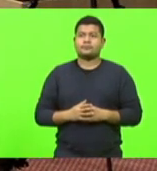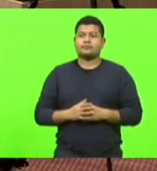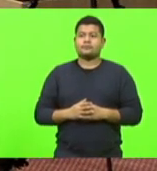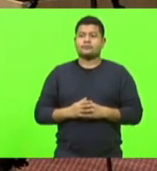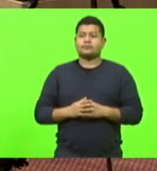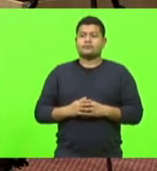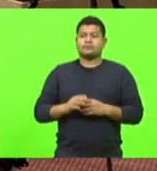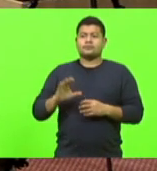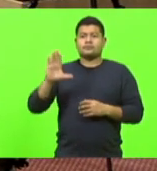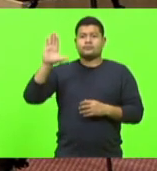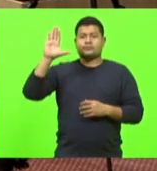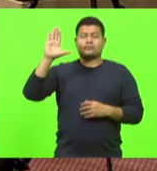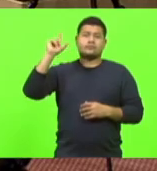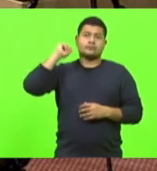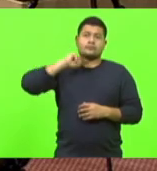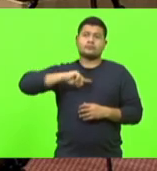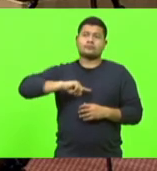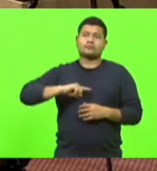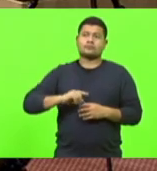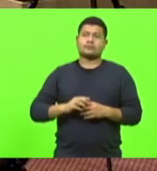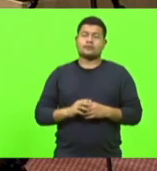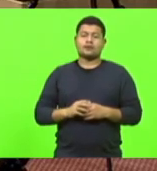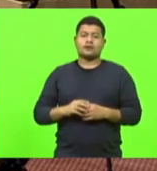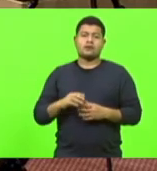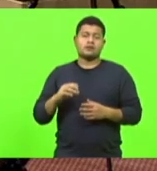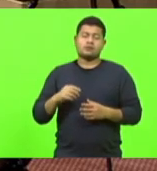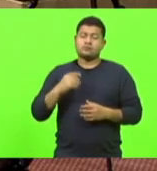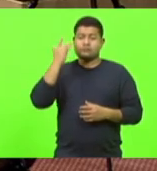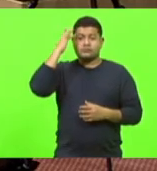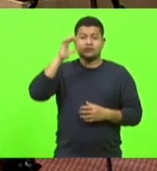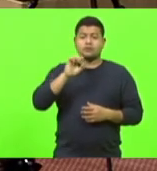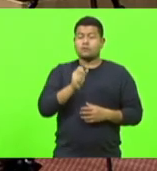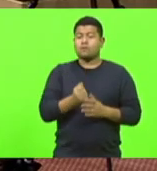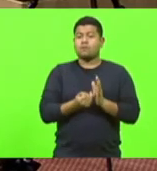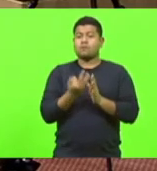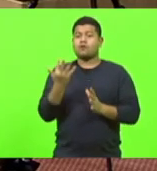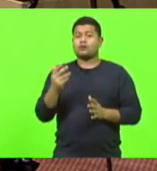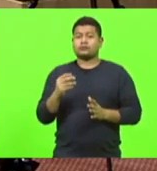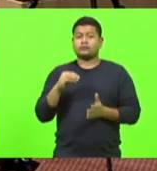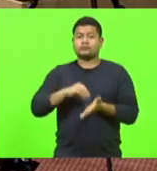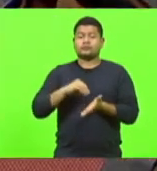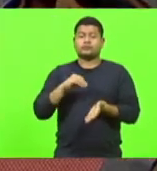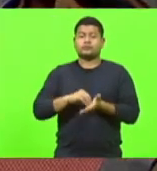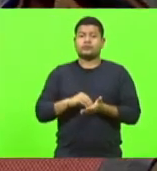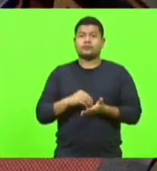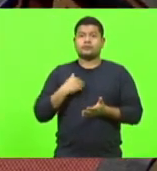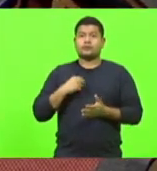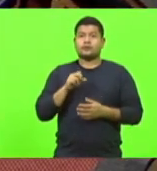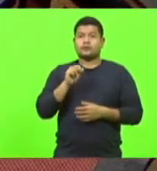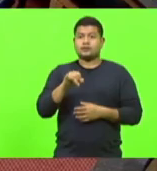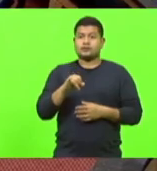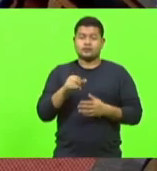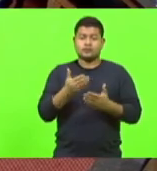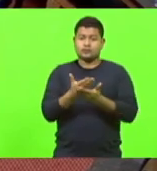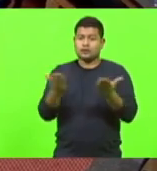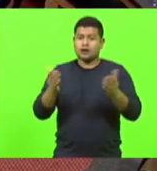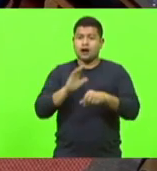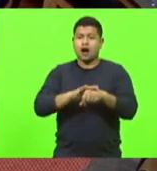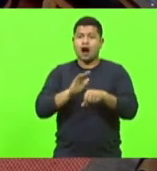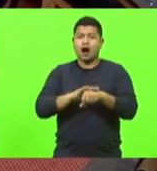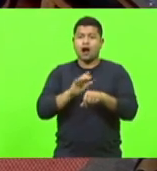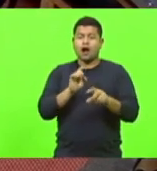sindicato Silva não sei quanto requerimento nós temos vai ser fosse possível que os autores concordância